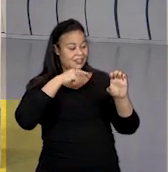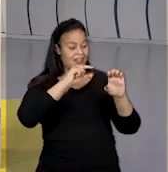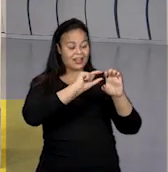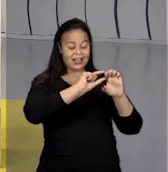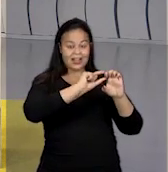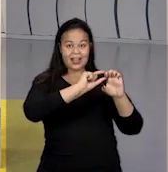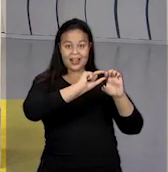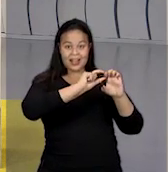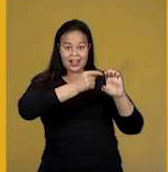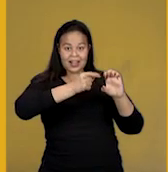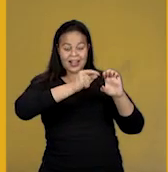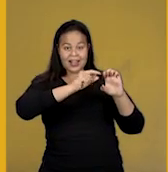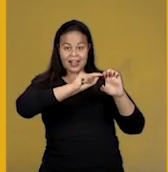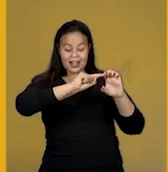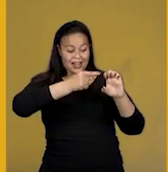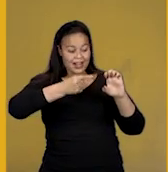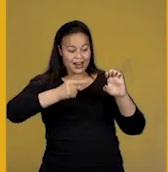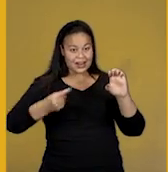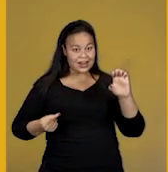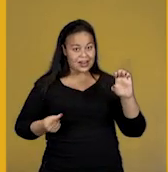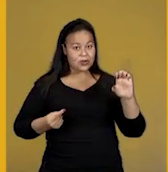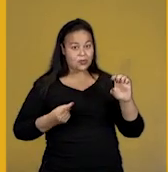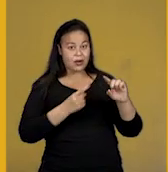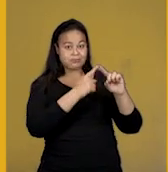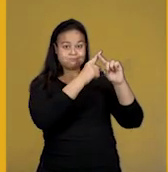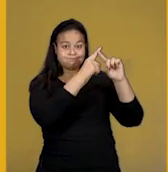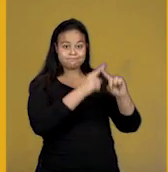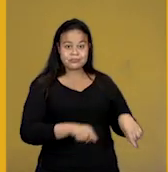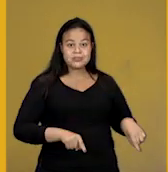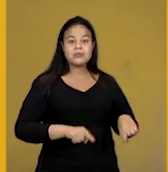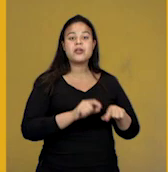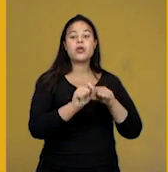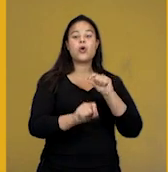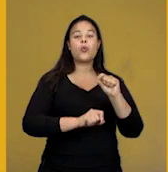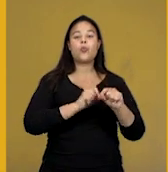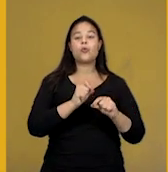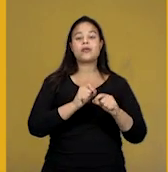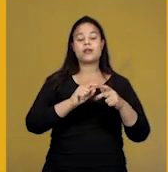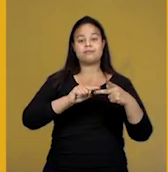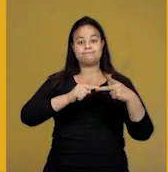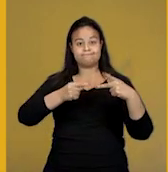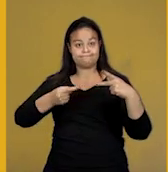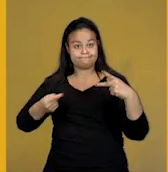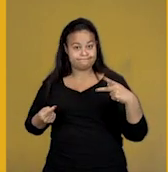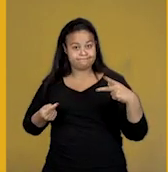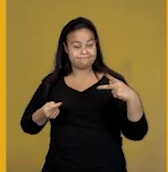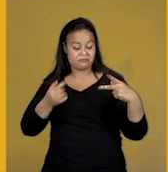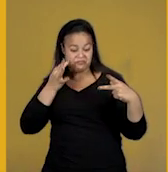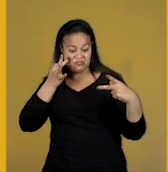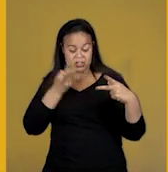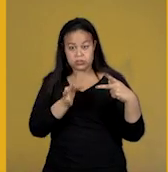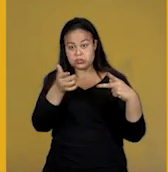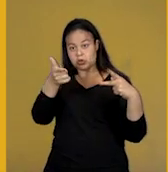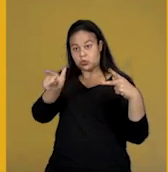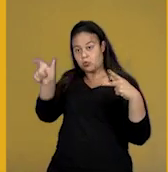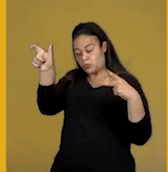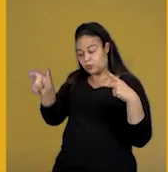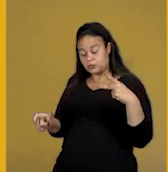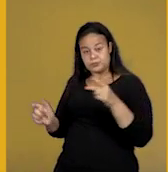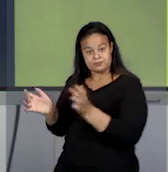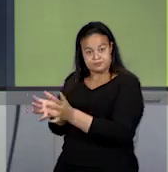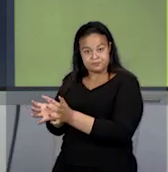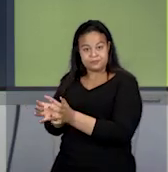vai impedir a expressão fenotípica do outro. Ou